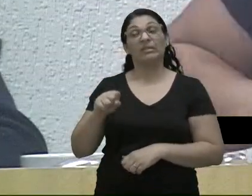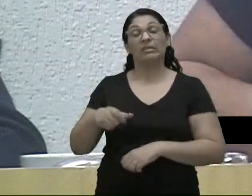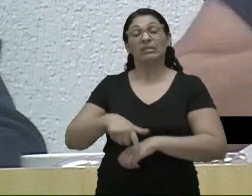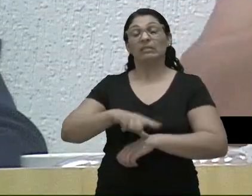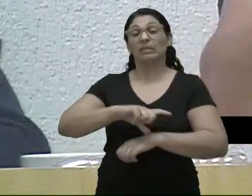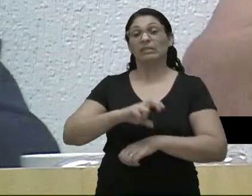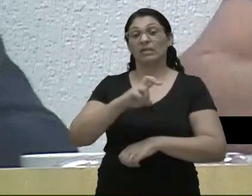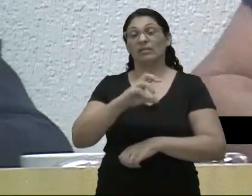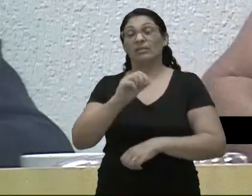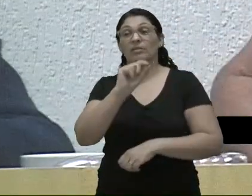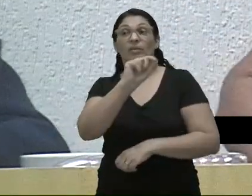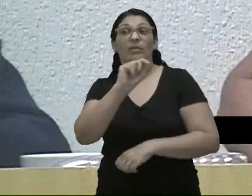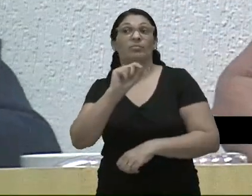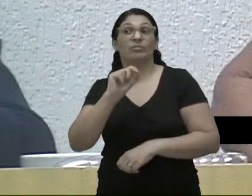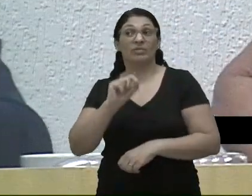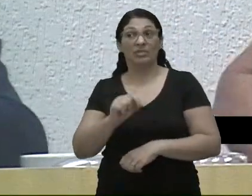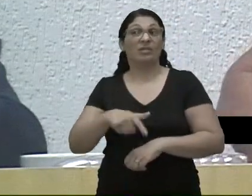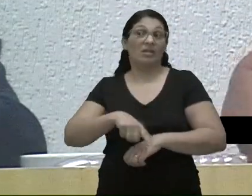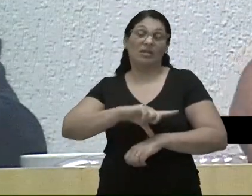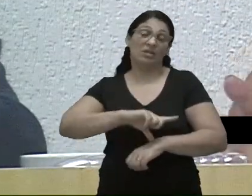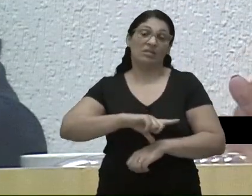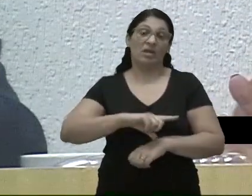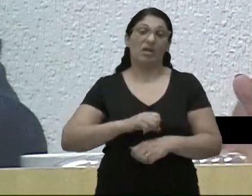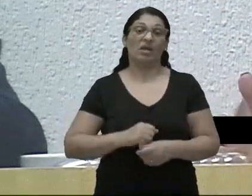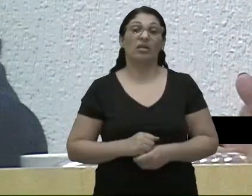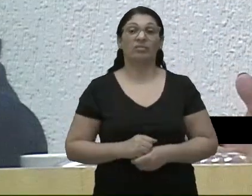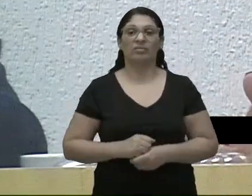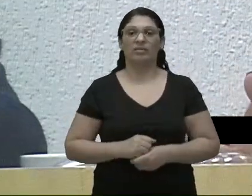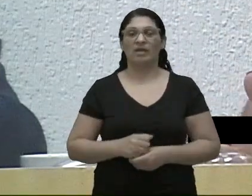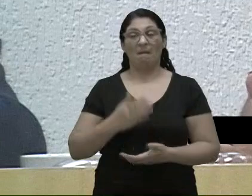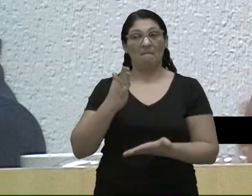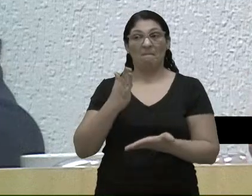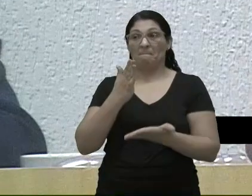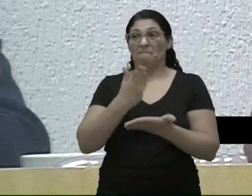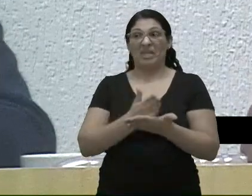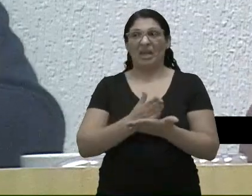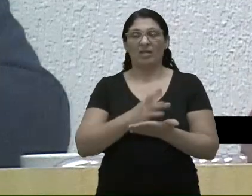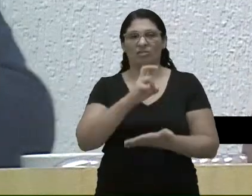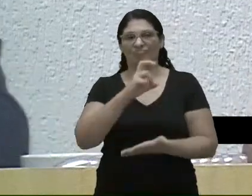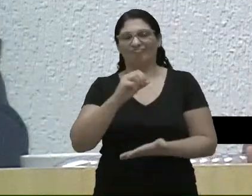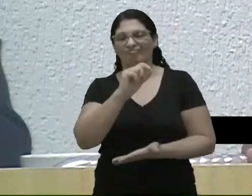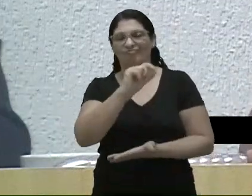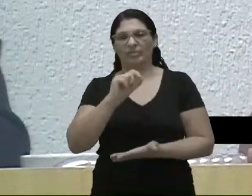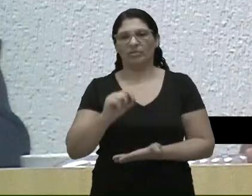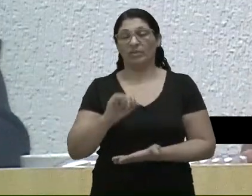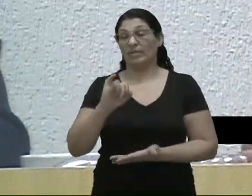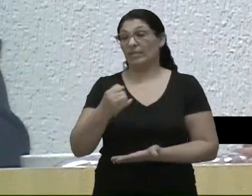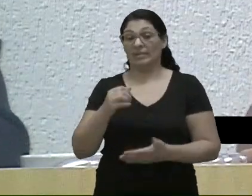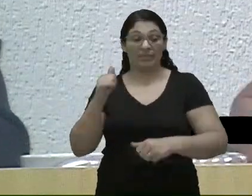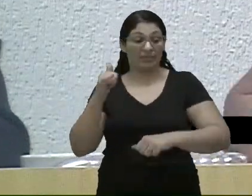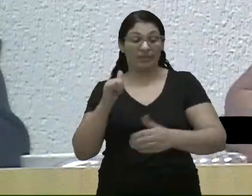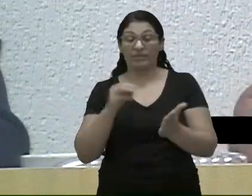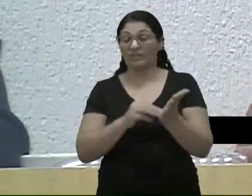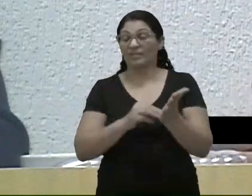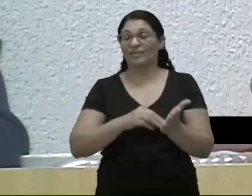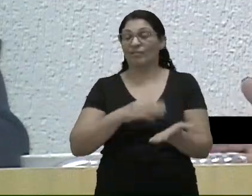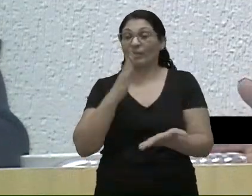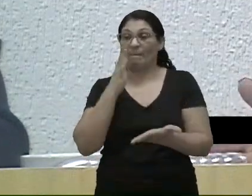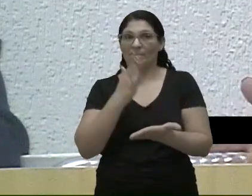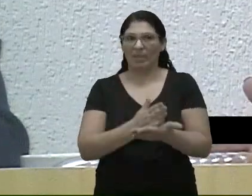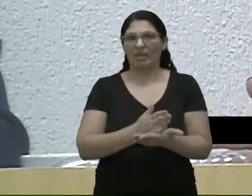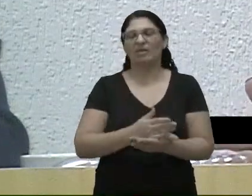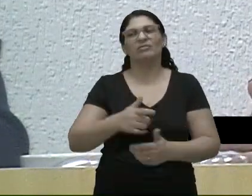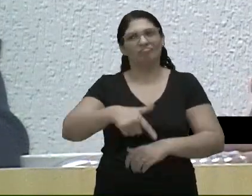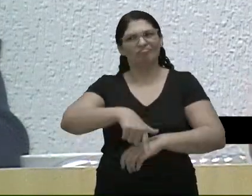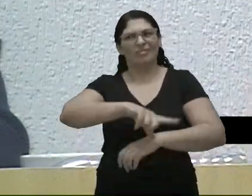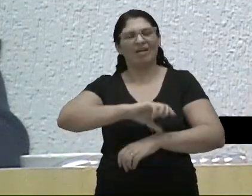do nosso... O seu pagamento está atrasado. 50% do salário da gente é metade. Se tivesse faltando metade do seu pagamento, estaria realmente em